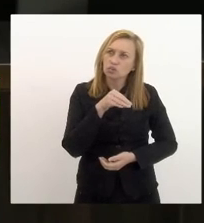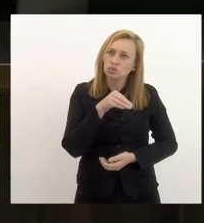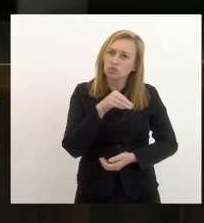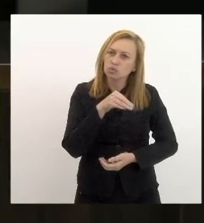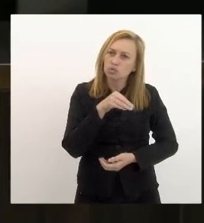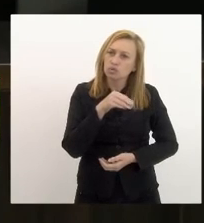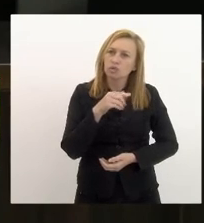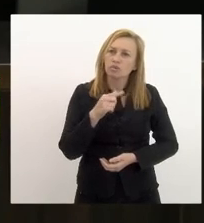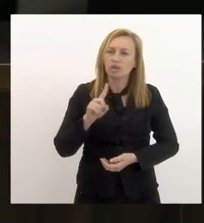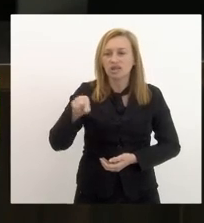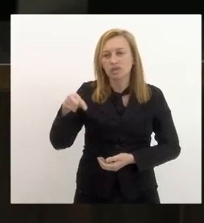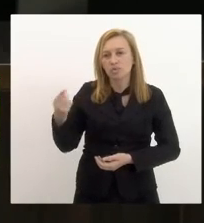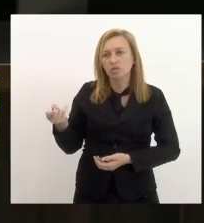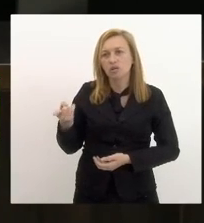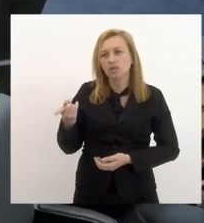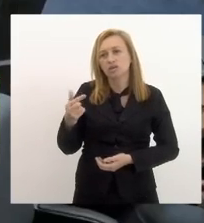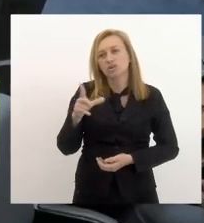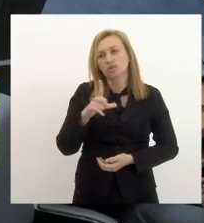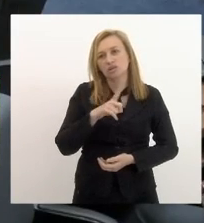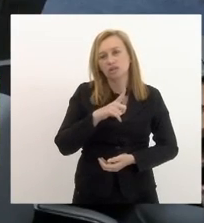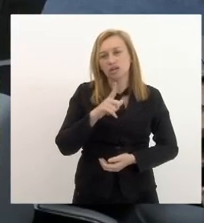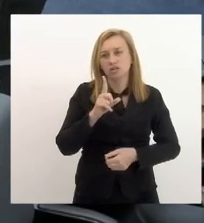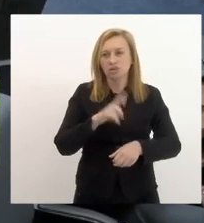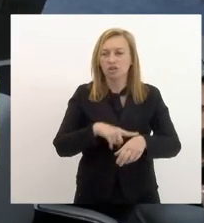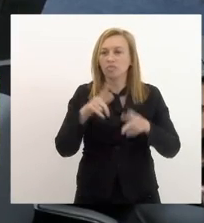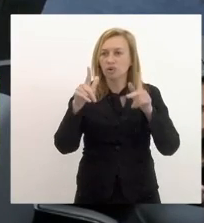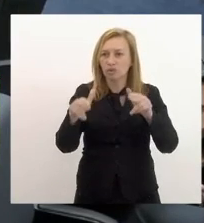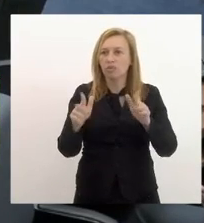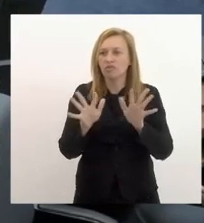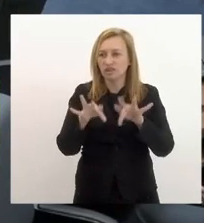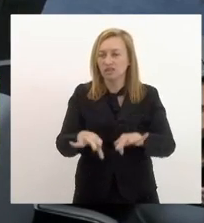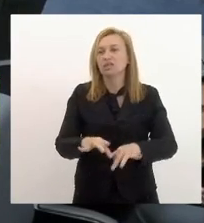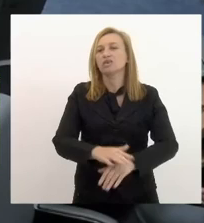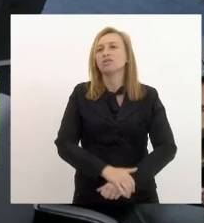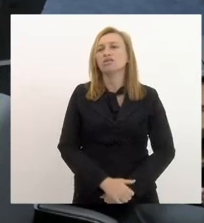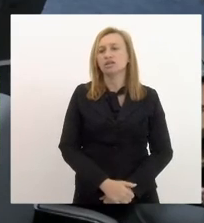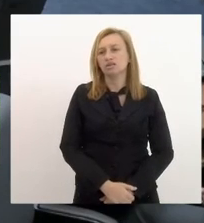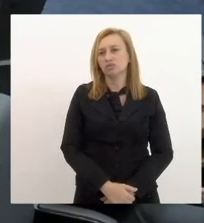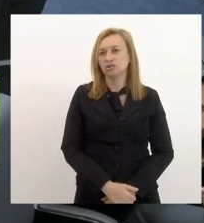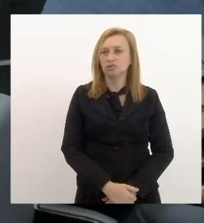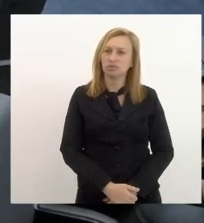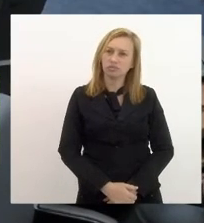para que eu depois também tem o seu mesmo tempo para encerrar